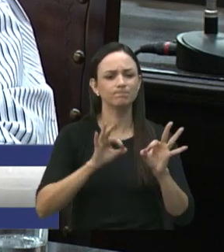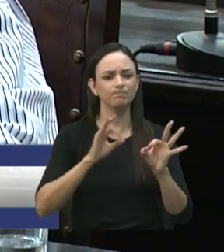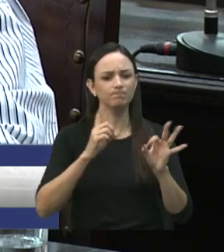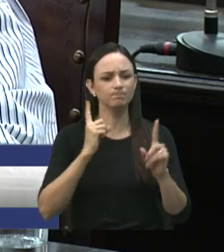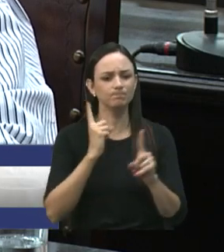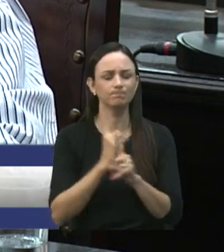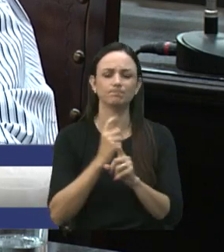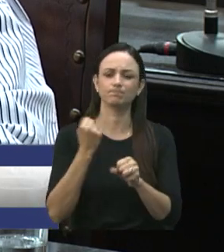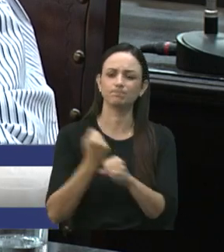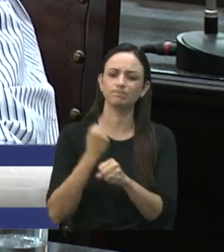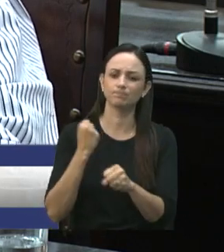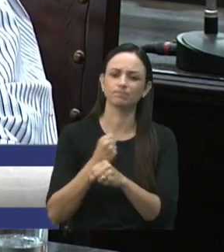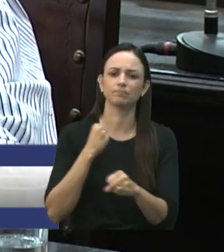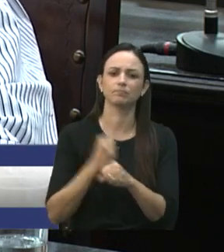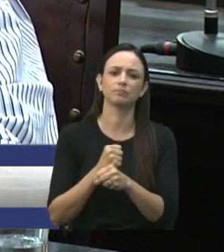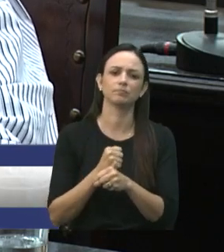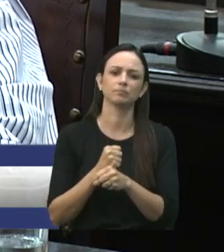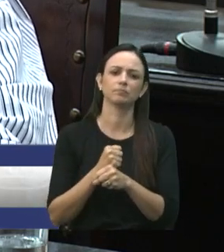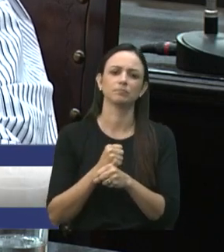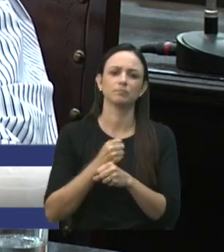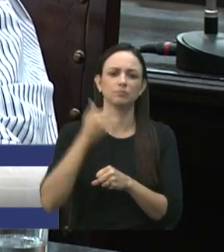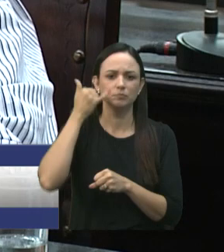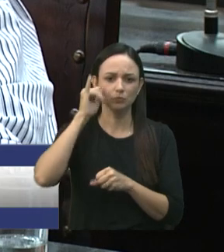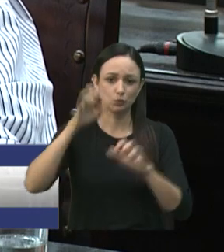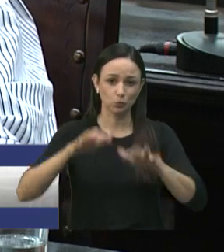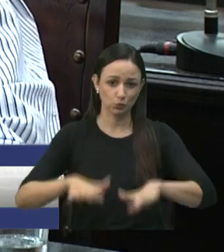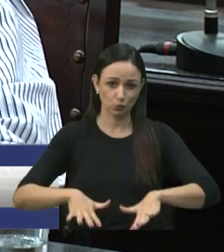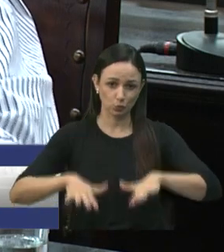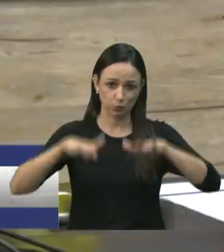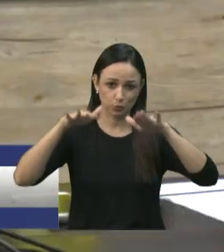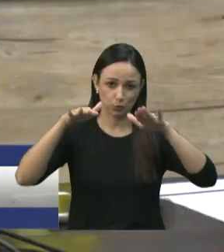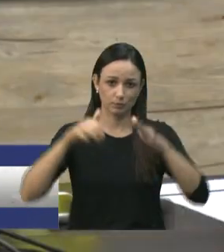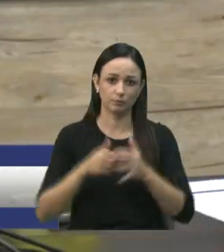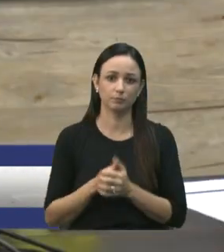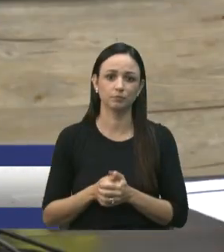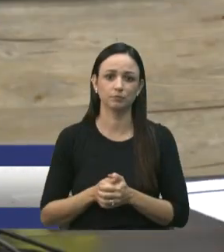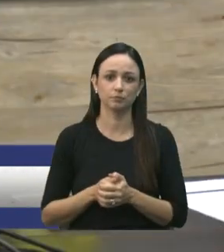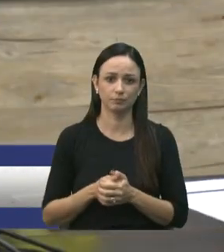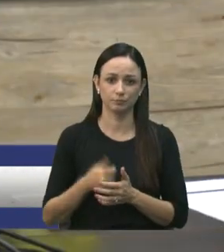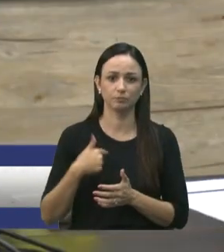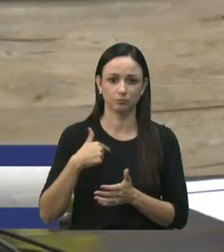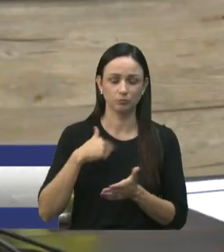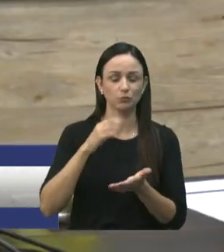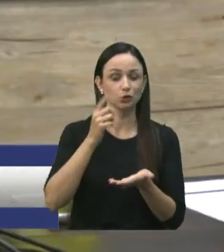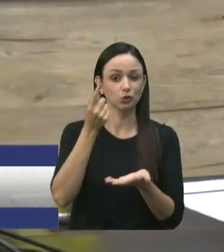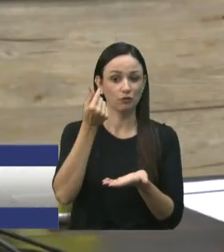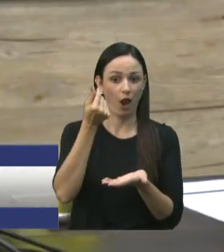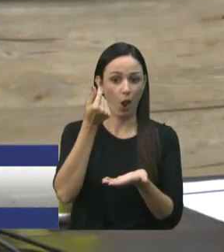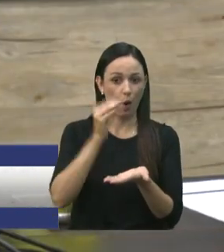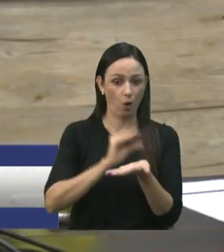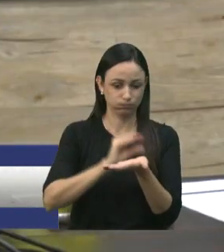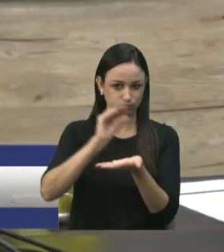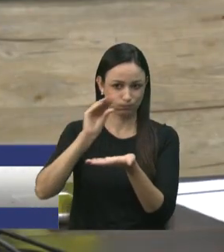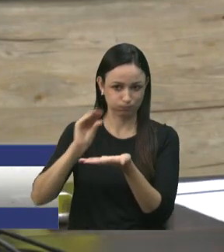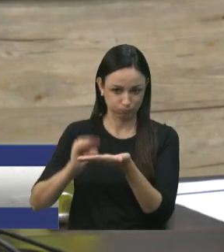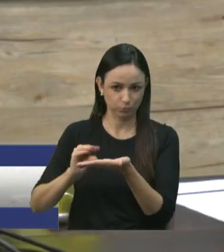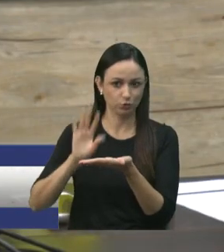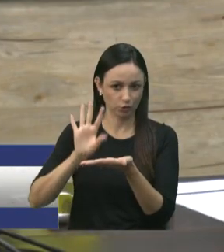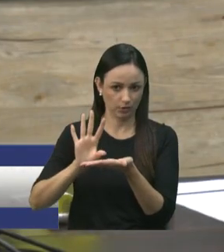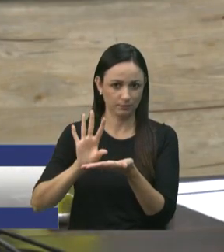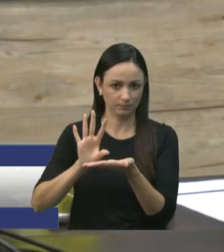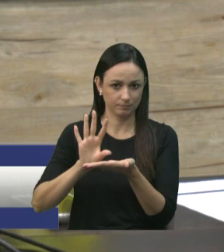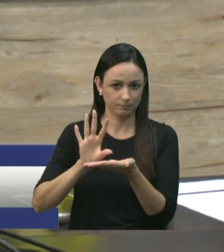de obras de prevenção a enchentes? Nós alocamos um valor, tá,